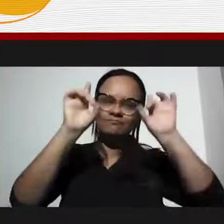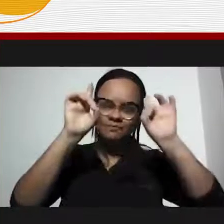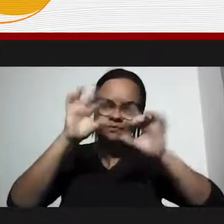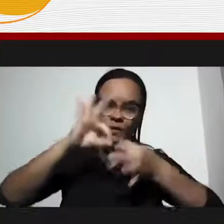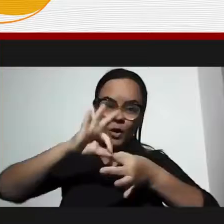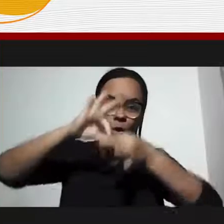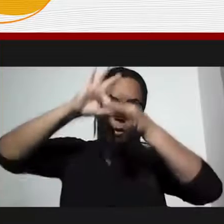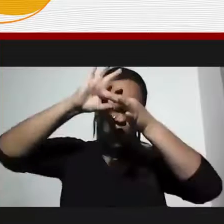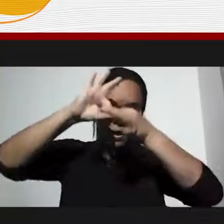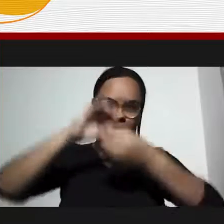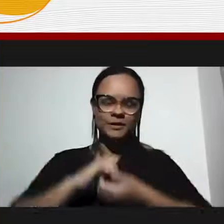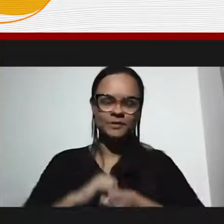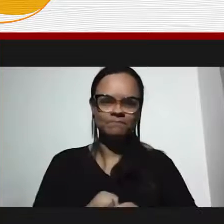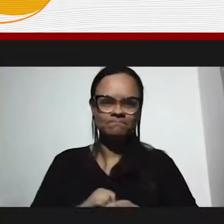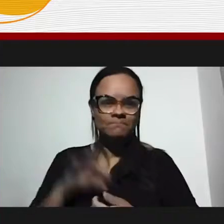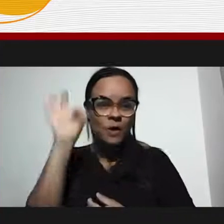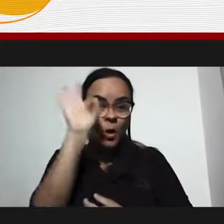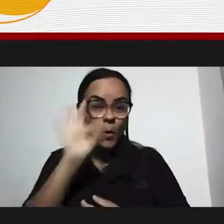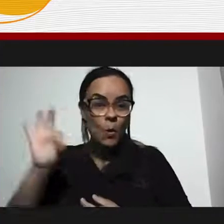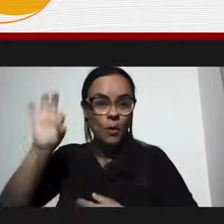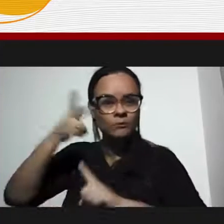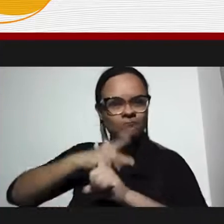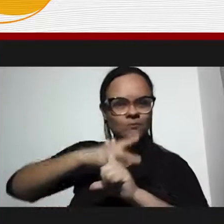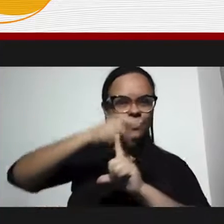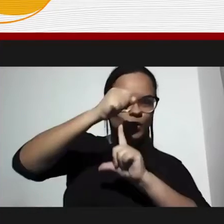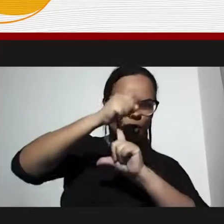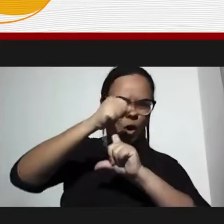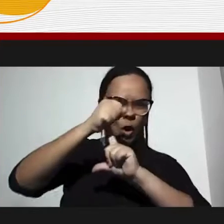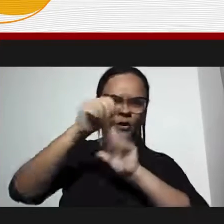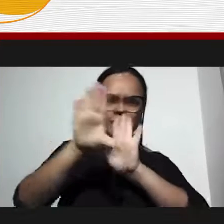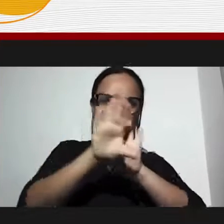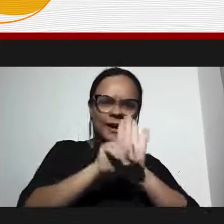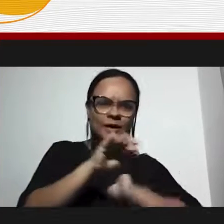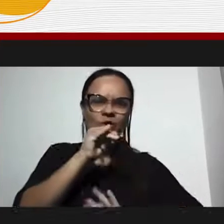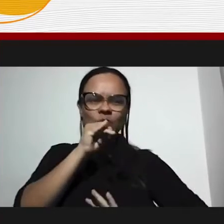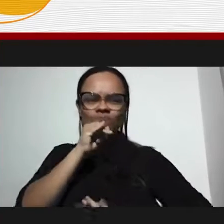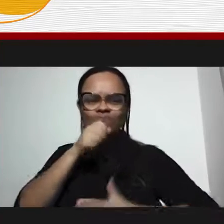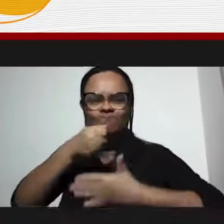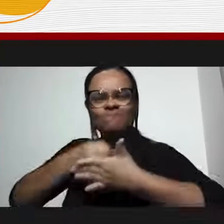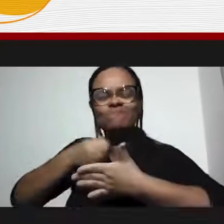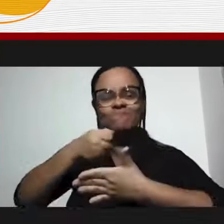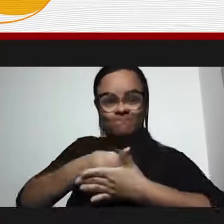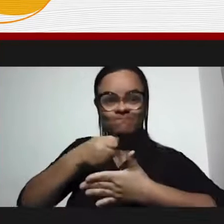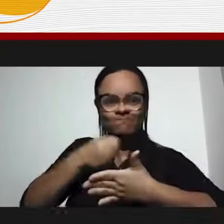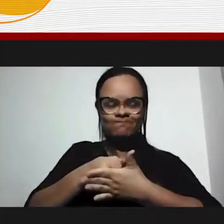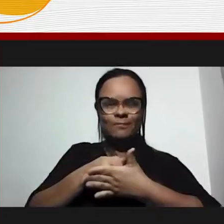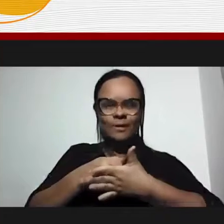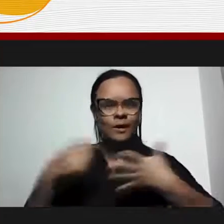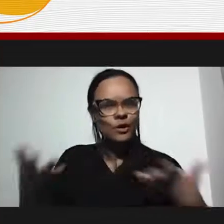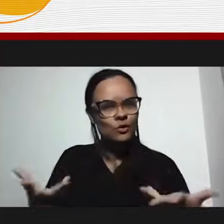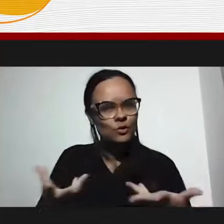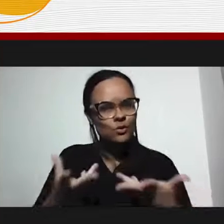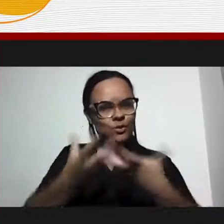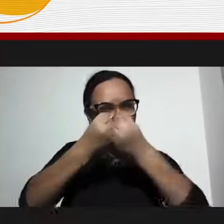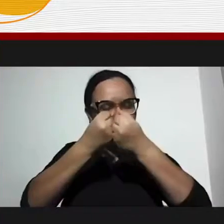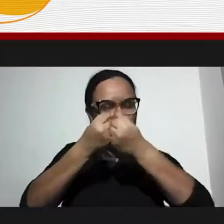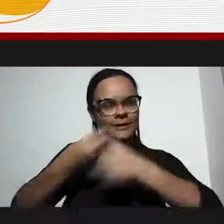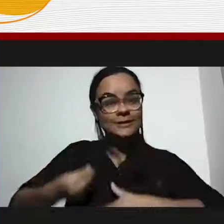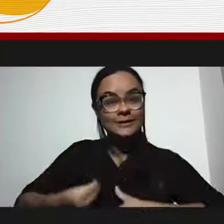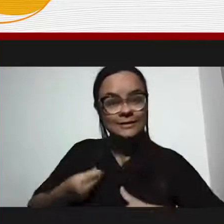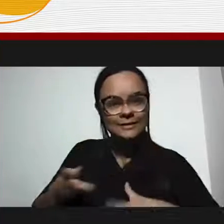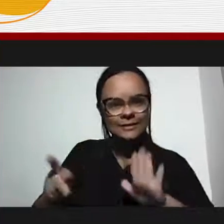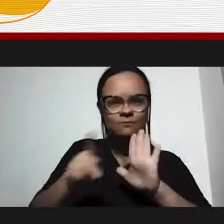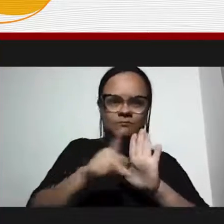paralímpicos, medalhistas, um exemplo aí de luta, né, e muita inspiração de vida aí para